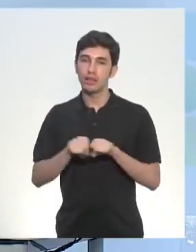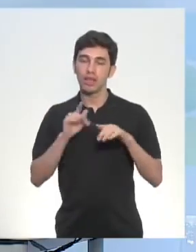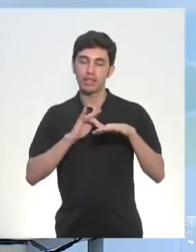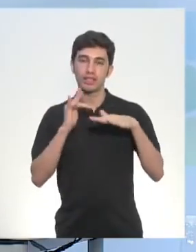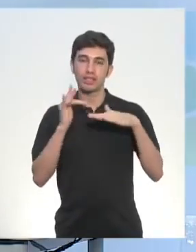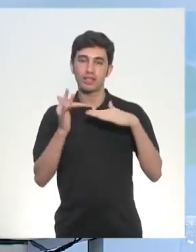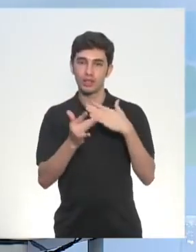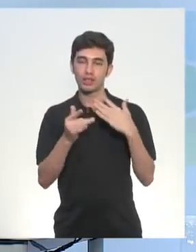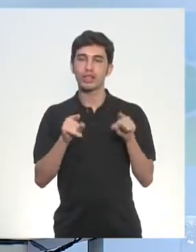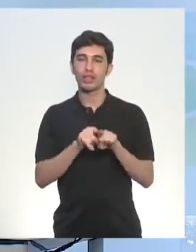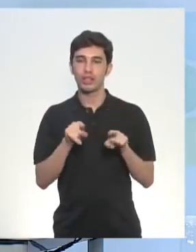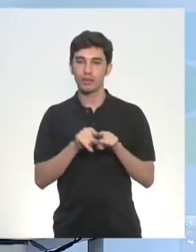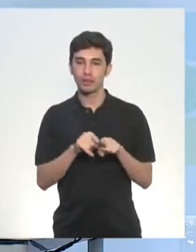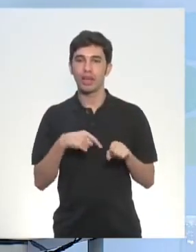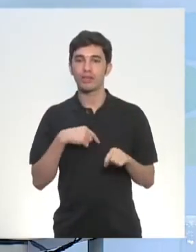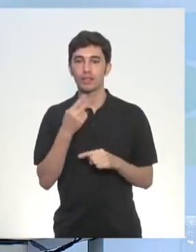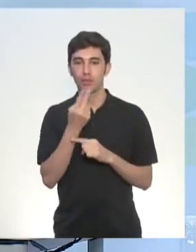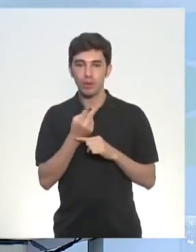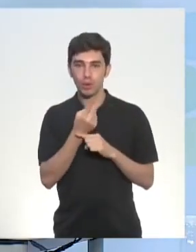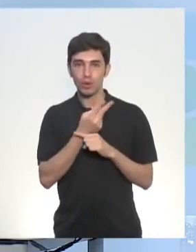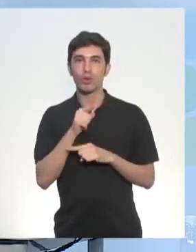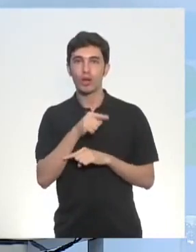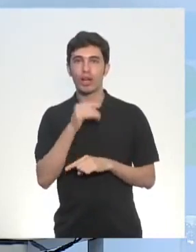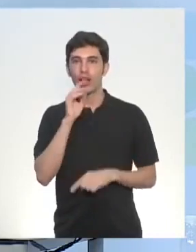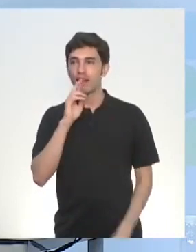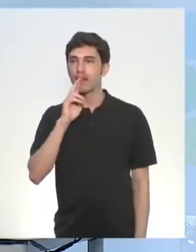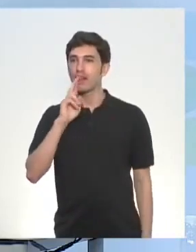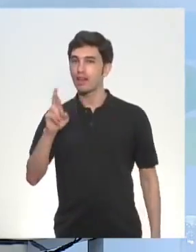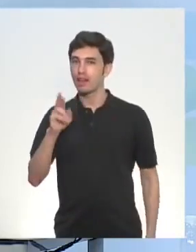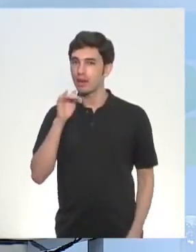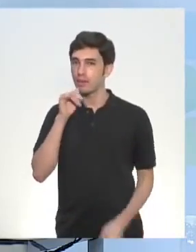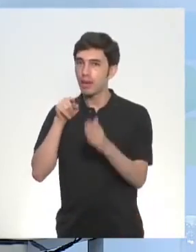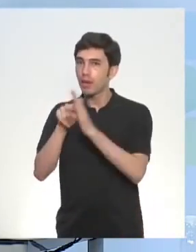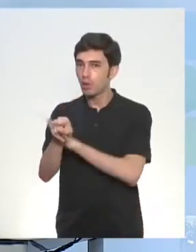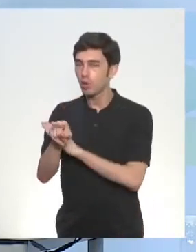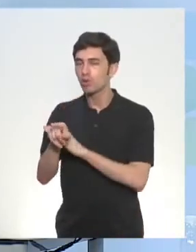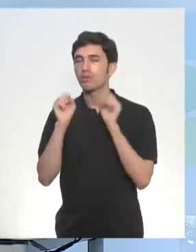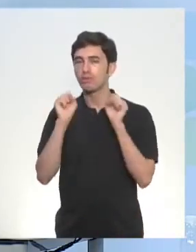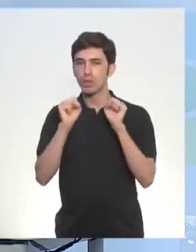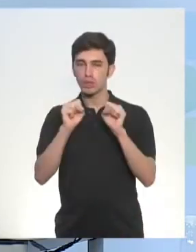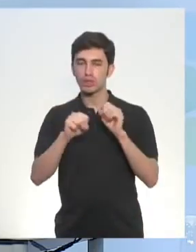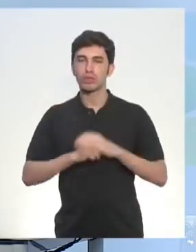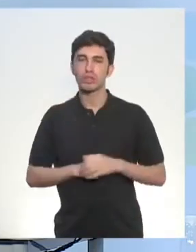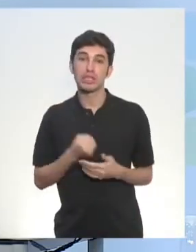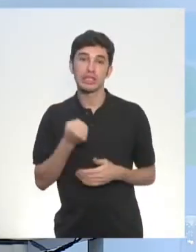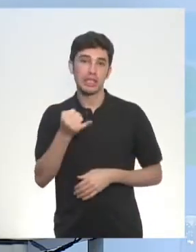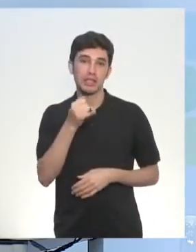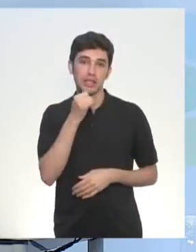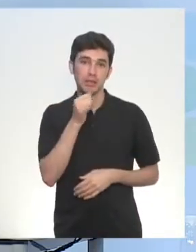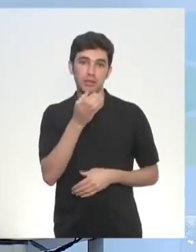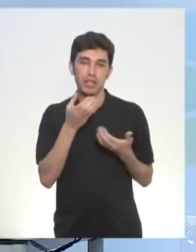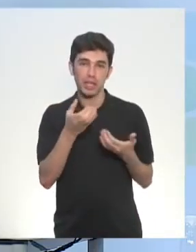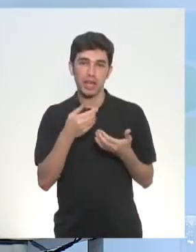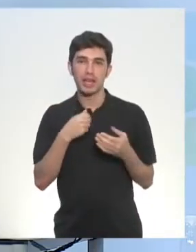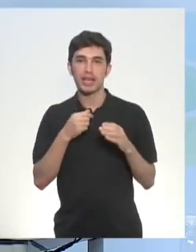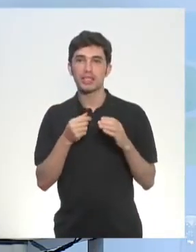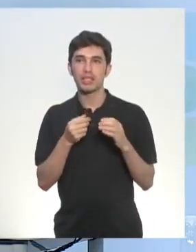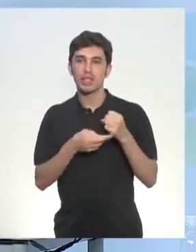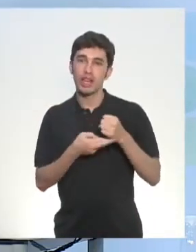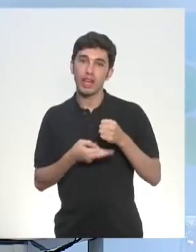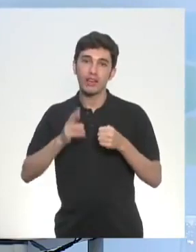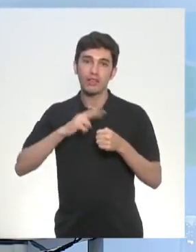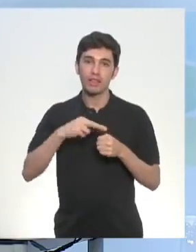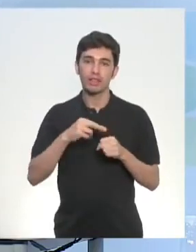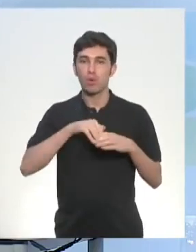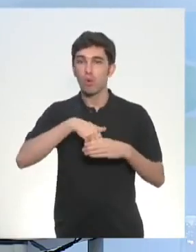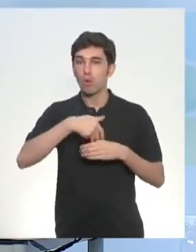né, English, CMSP, se tiver alguma dúvida. Então, se você quer que a gente faça uma revisão de algum conteúdo também, fica sempre